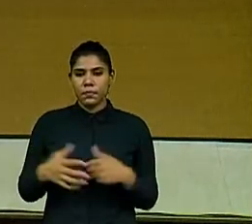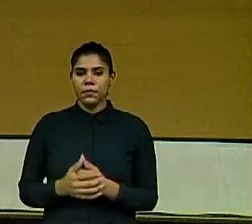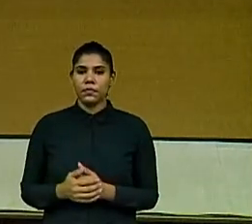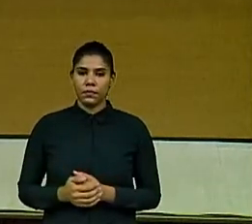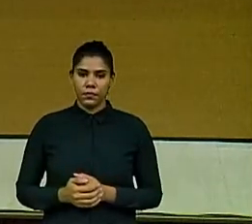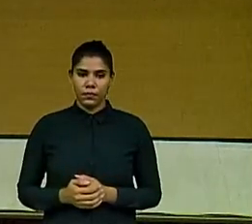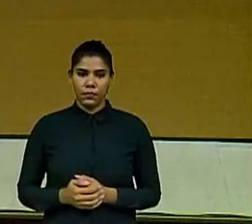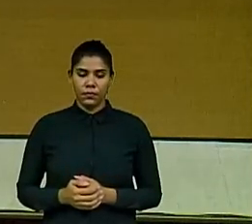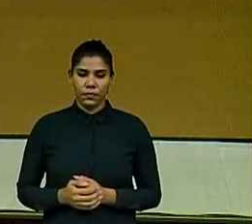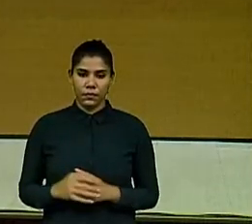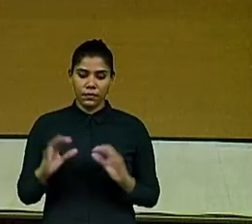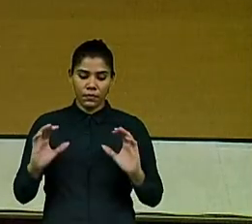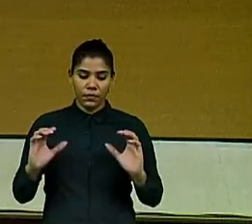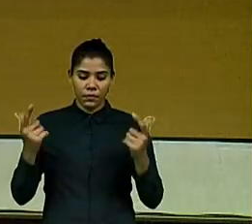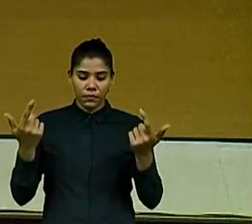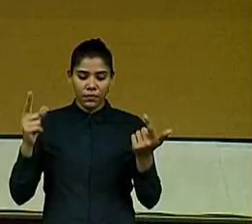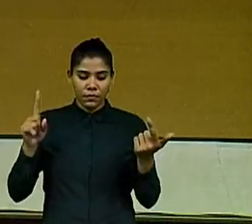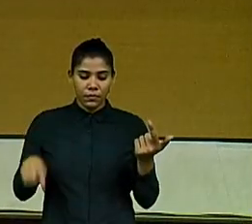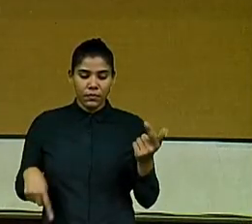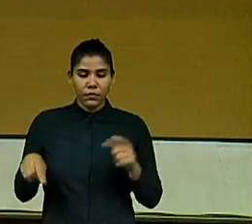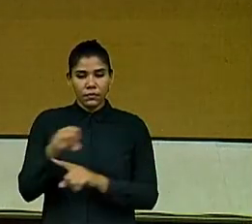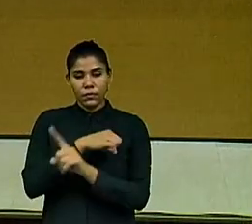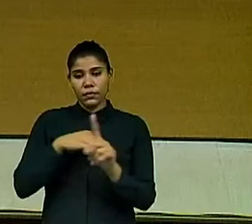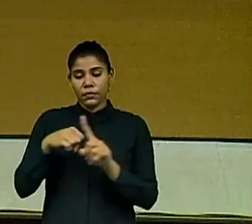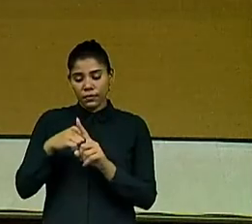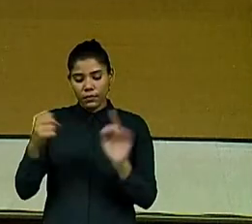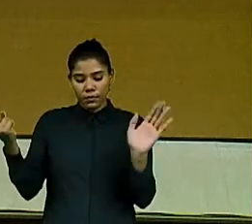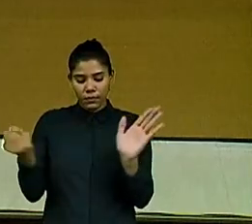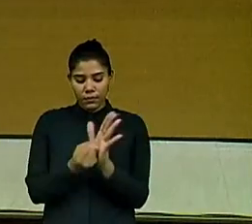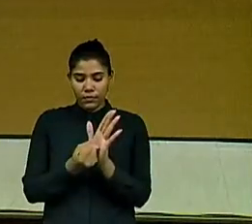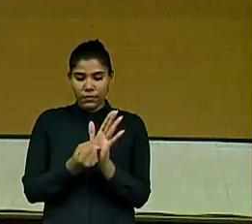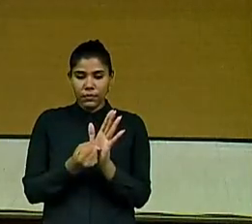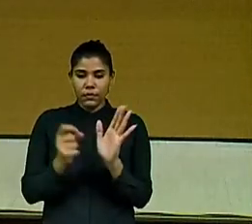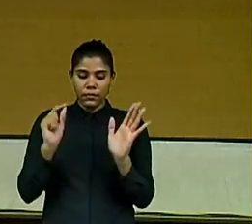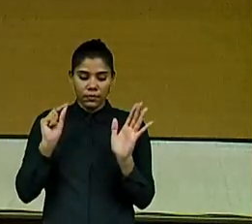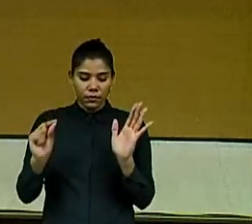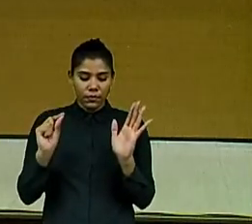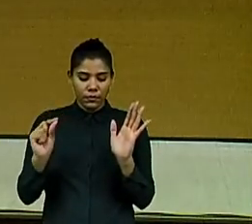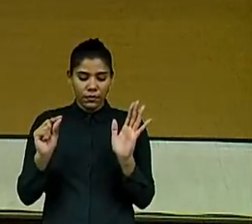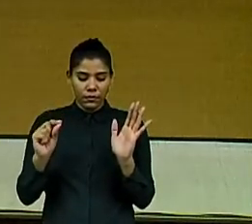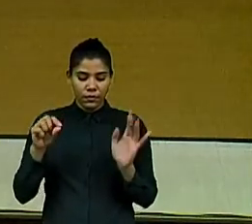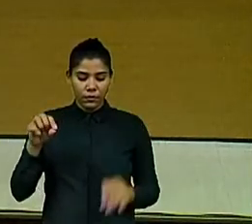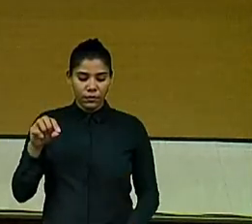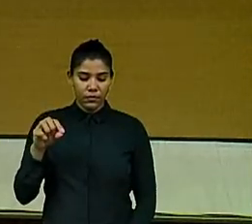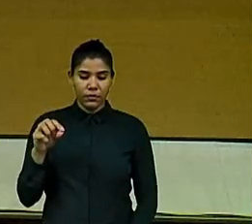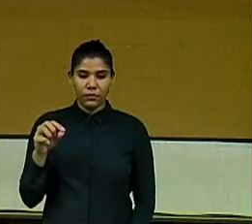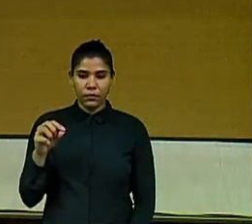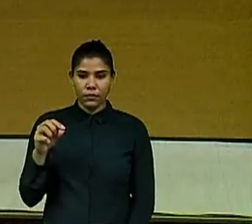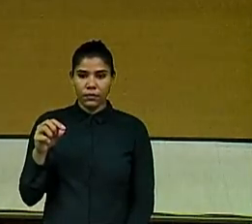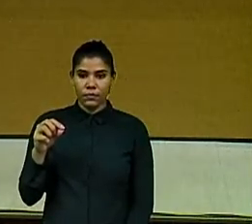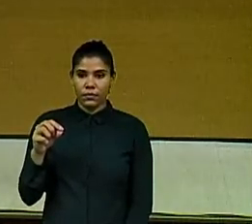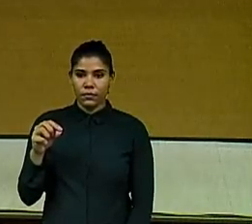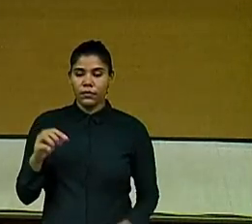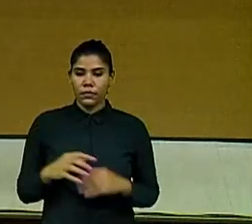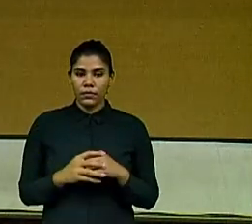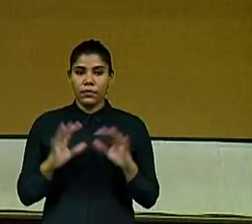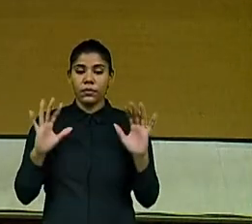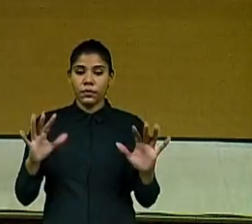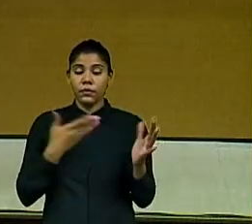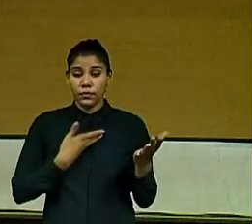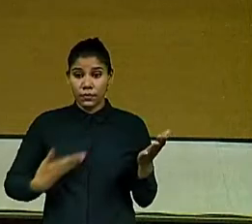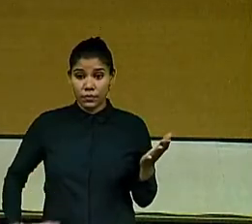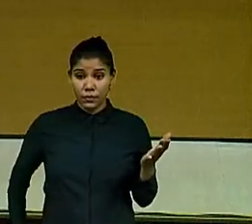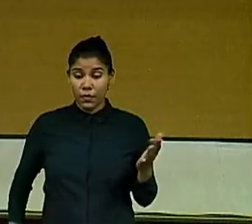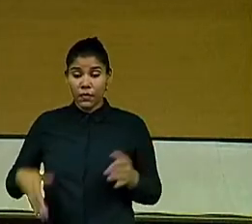sociedade obviamente ainda extremamente marcada pelo padre arcanismo Enfim pelo machismo Tá mas o governo dela